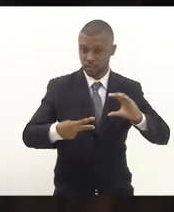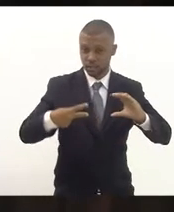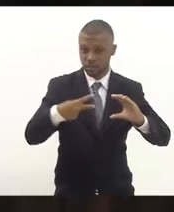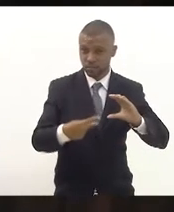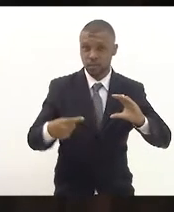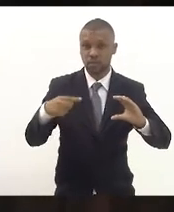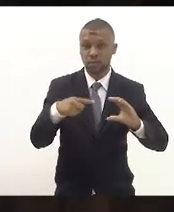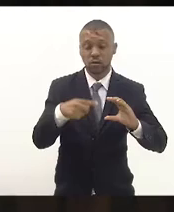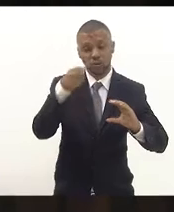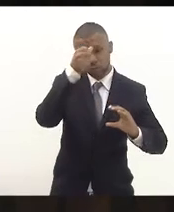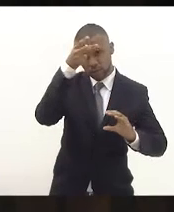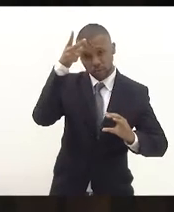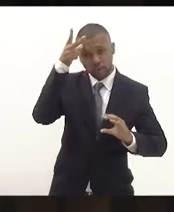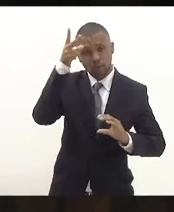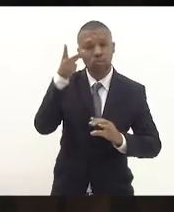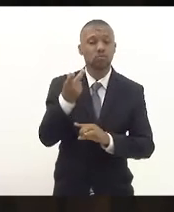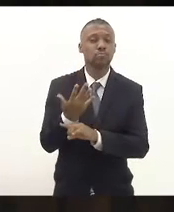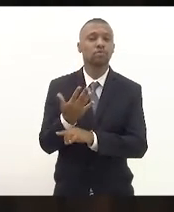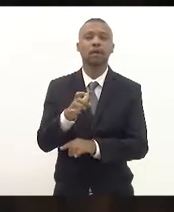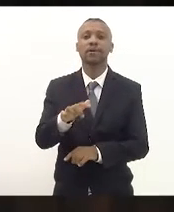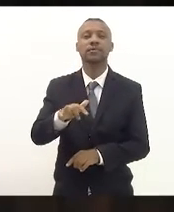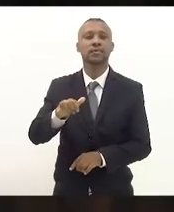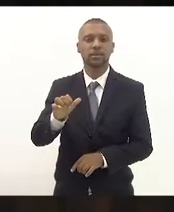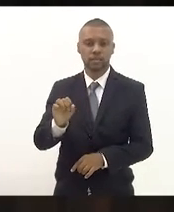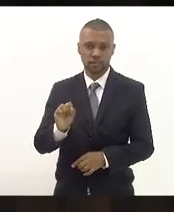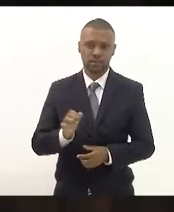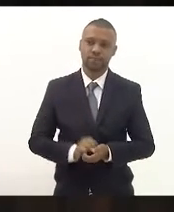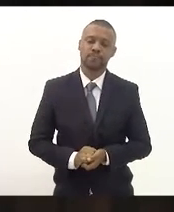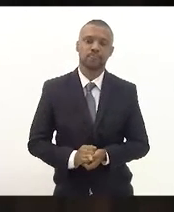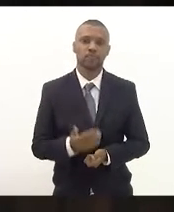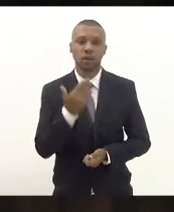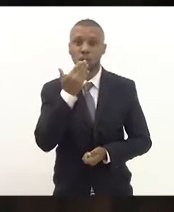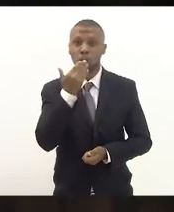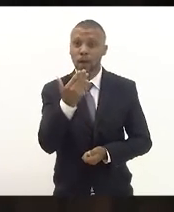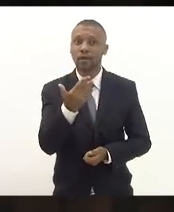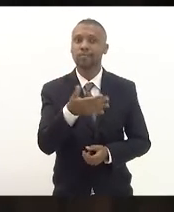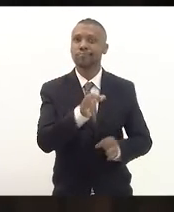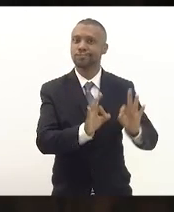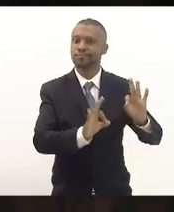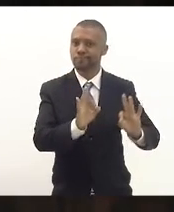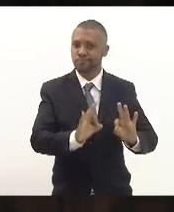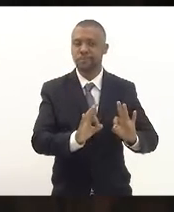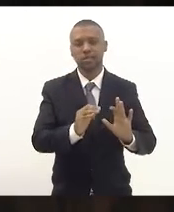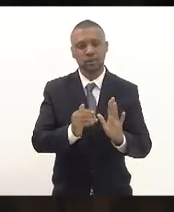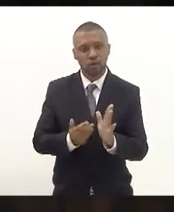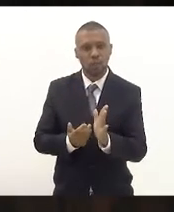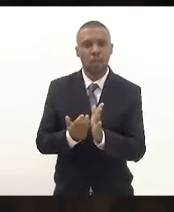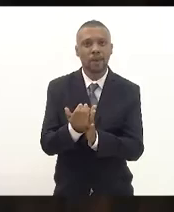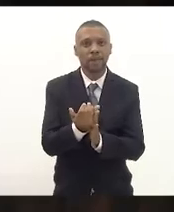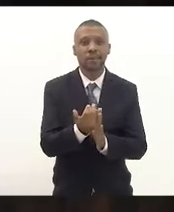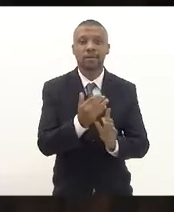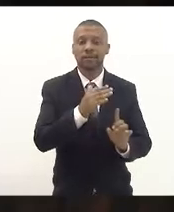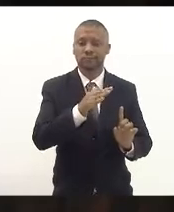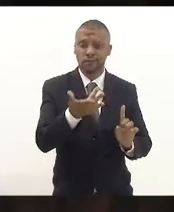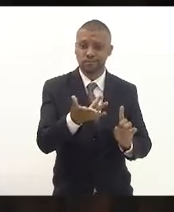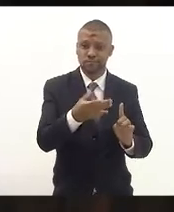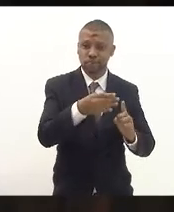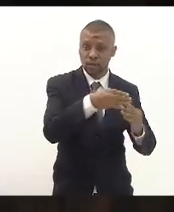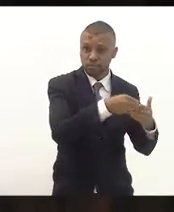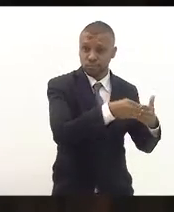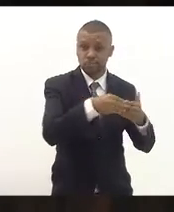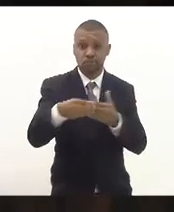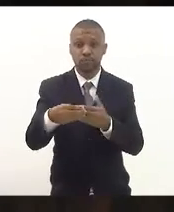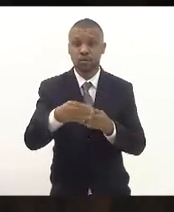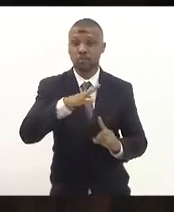Municipal de Duque de Caxias solicita ao cerimonial que conduza homenageado a